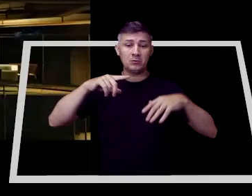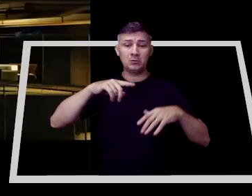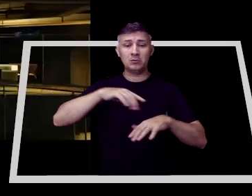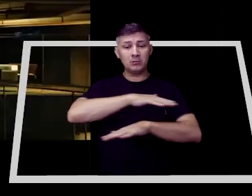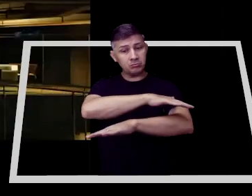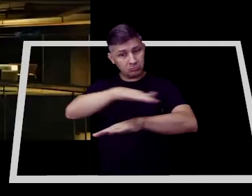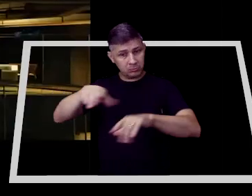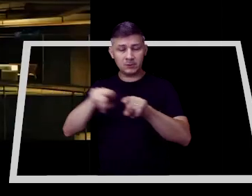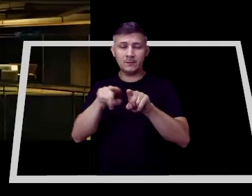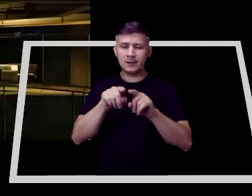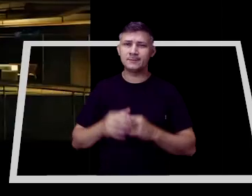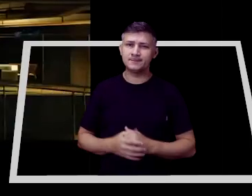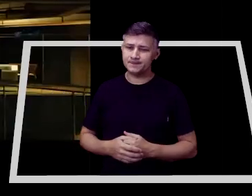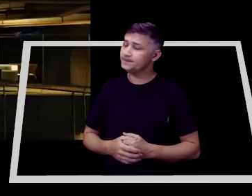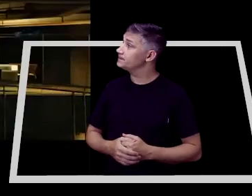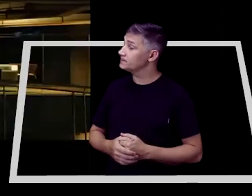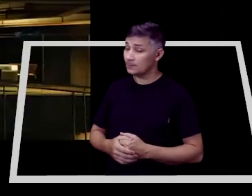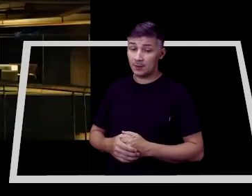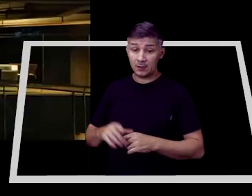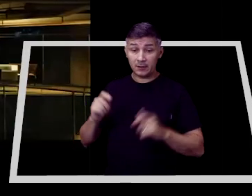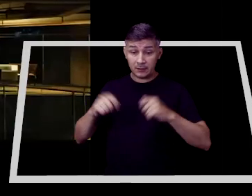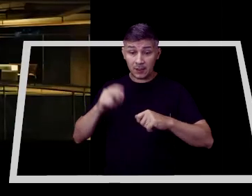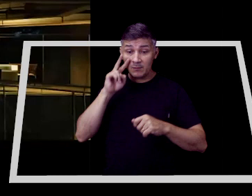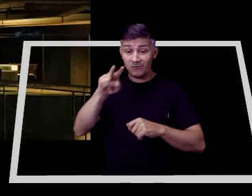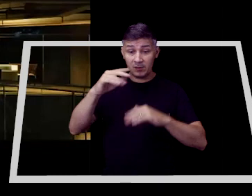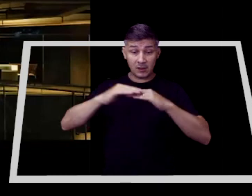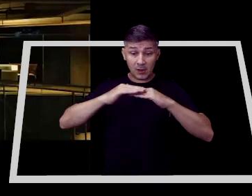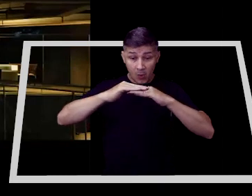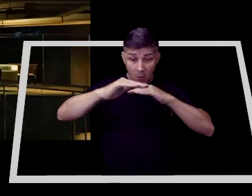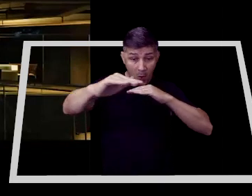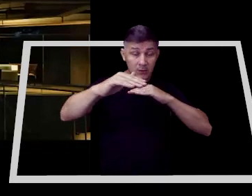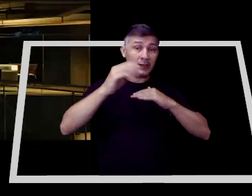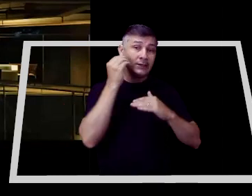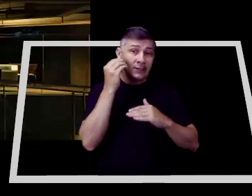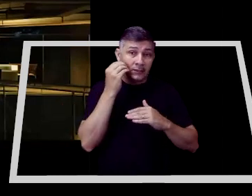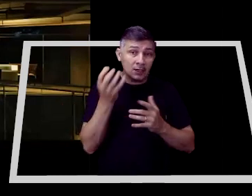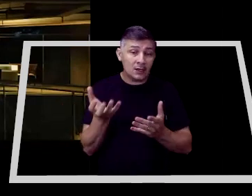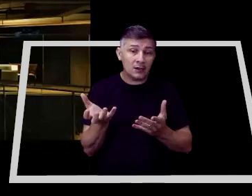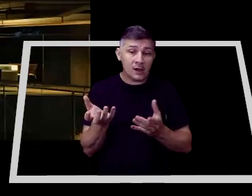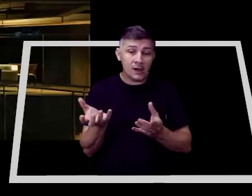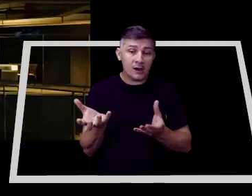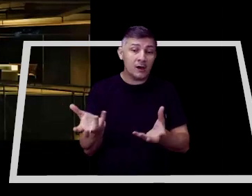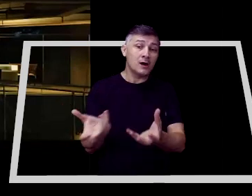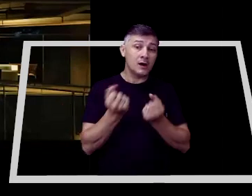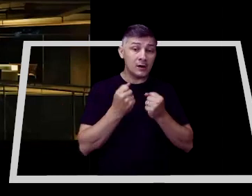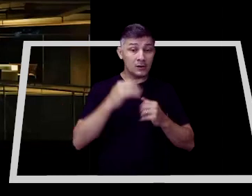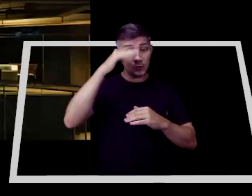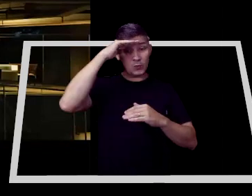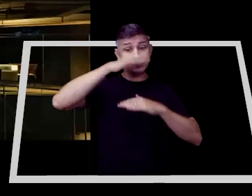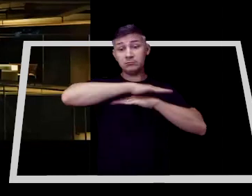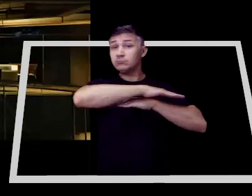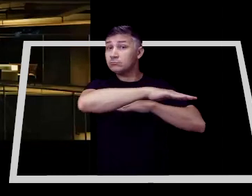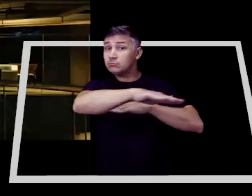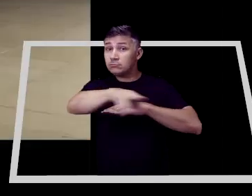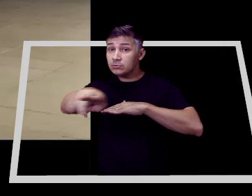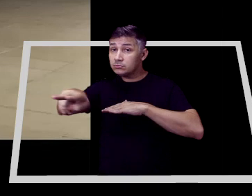desse pátio, o horizonte lá no fundo, a gente também poder recuperar essa ideia de horizonte